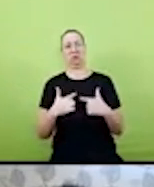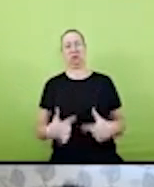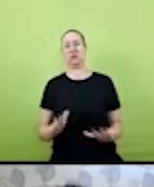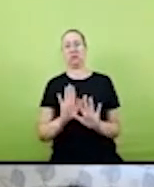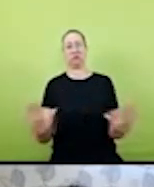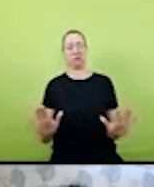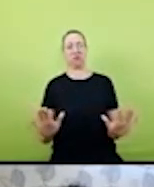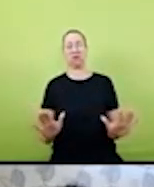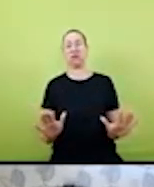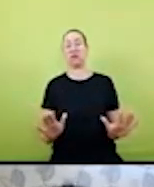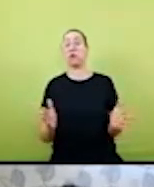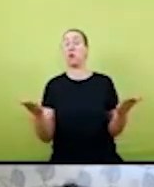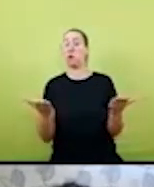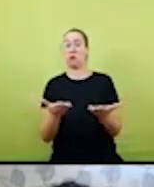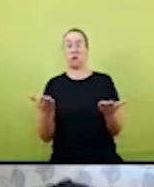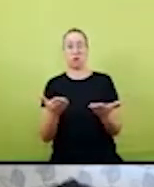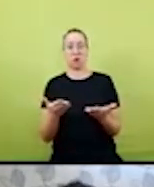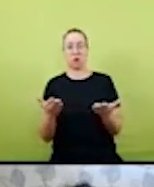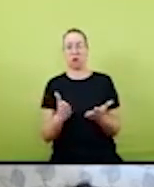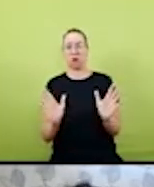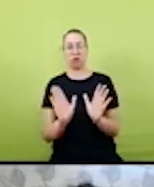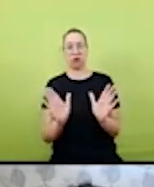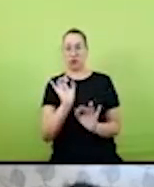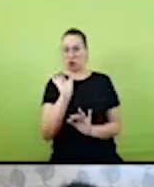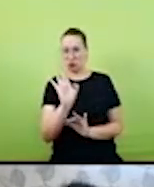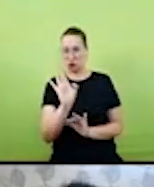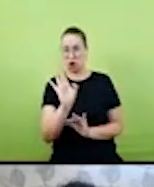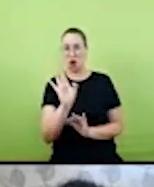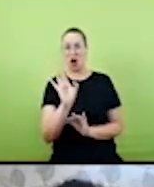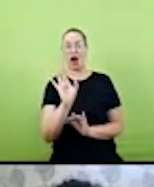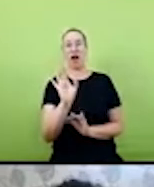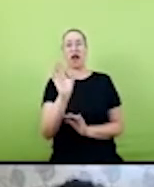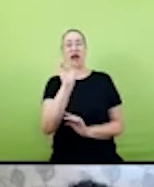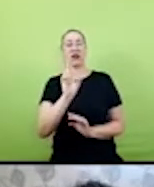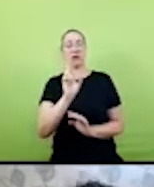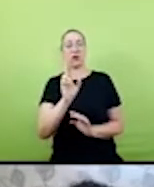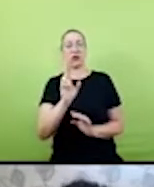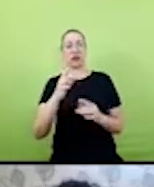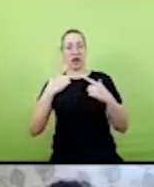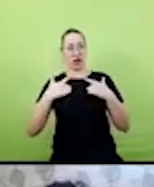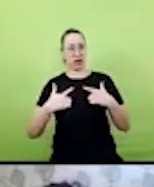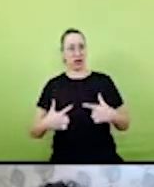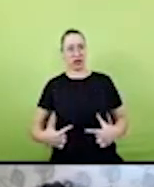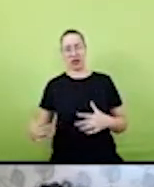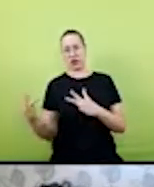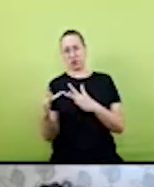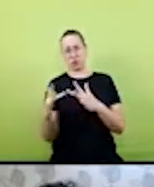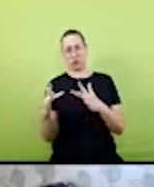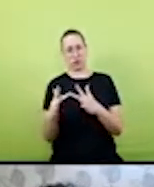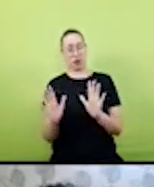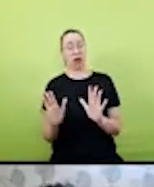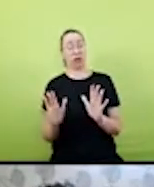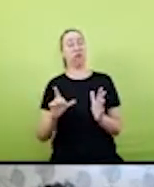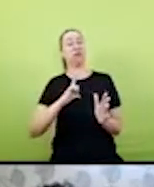é apenas quando há essa conjunção carnal, né, tem várias outras modalidades de violência sexual que